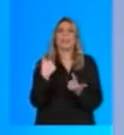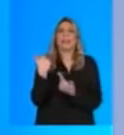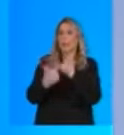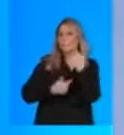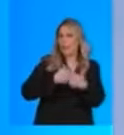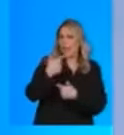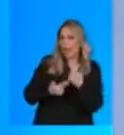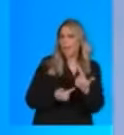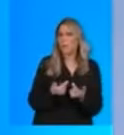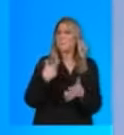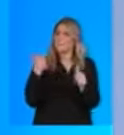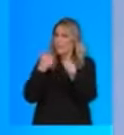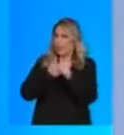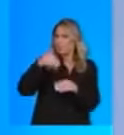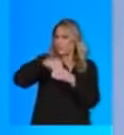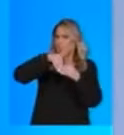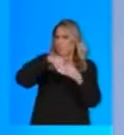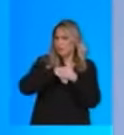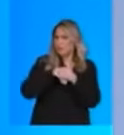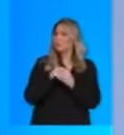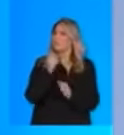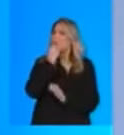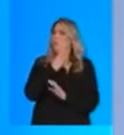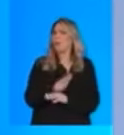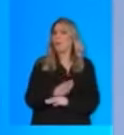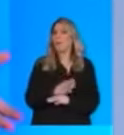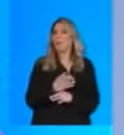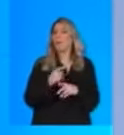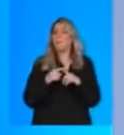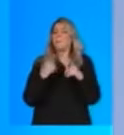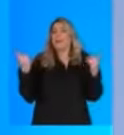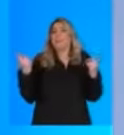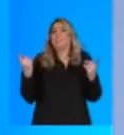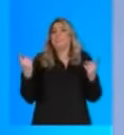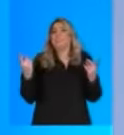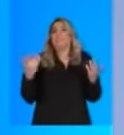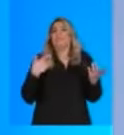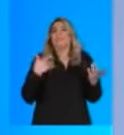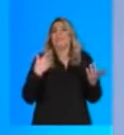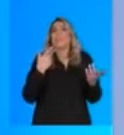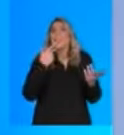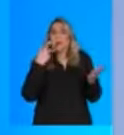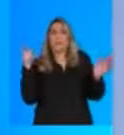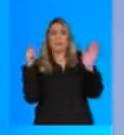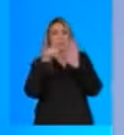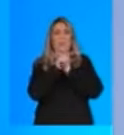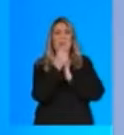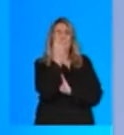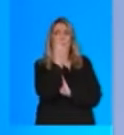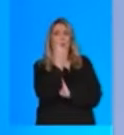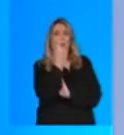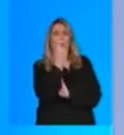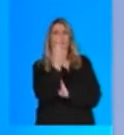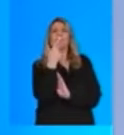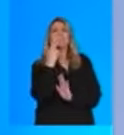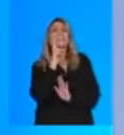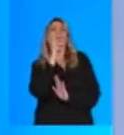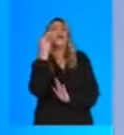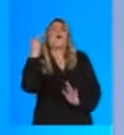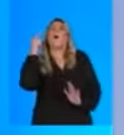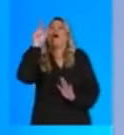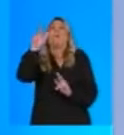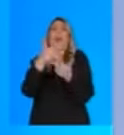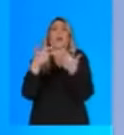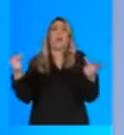eleições municipais mas essa afirmação que você fez não teve nenhuma relação com as mudanças climáticas né então nós estamos